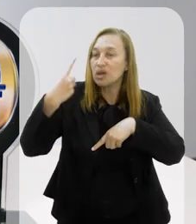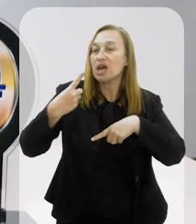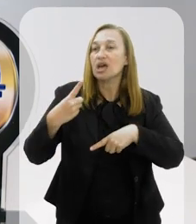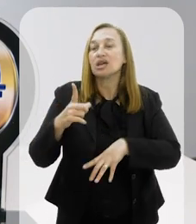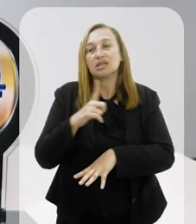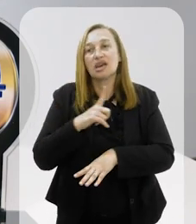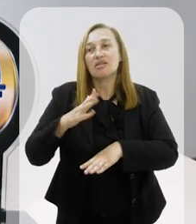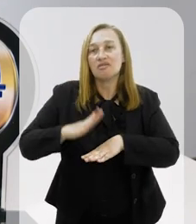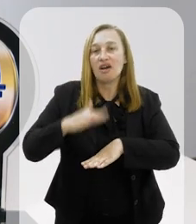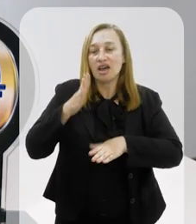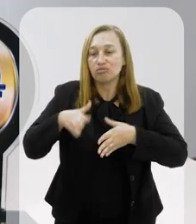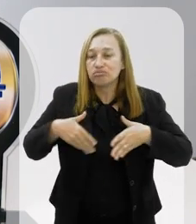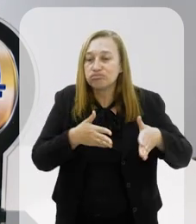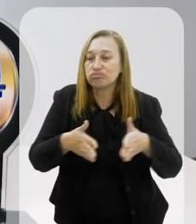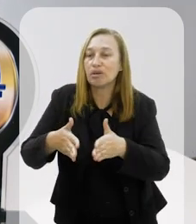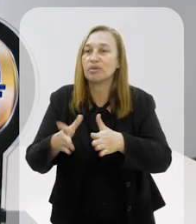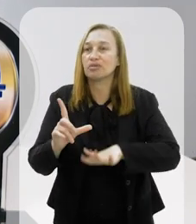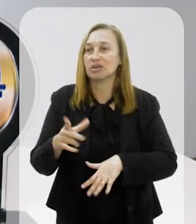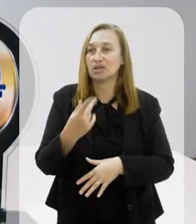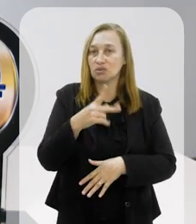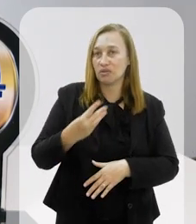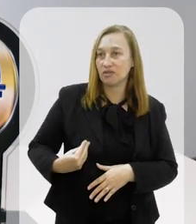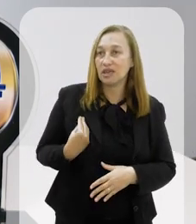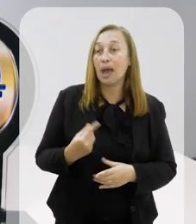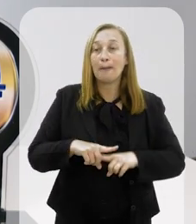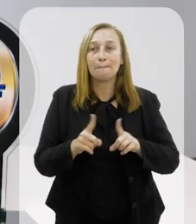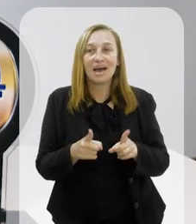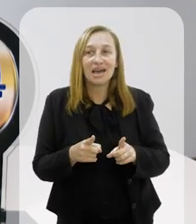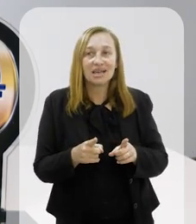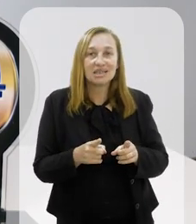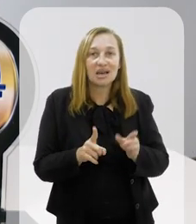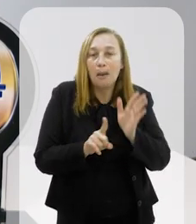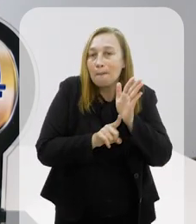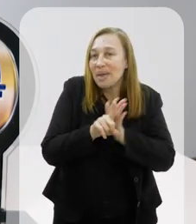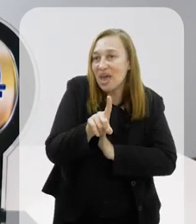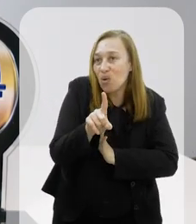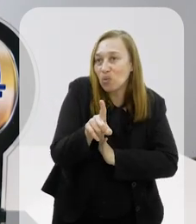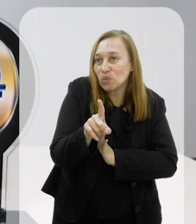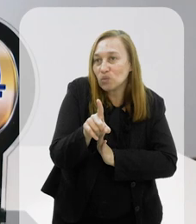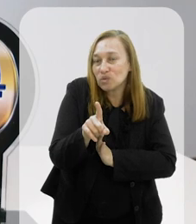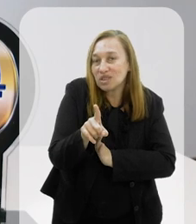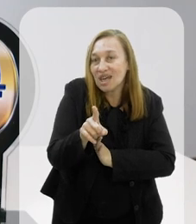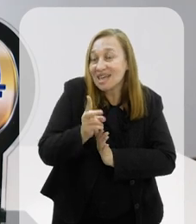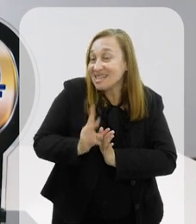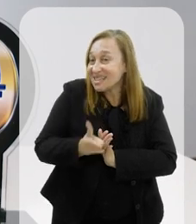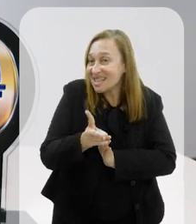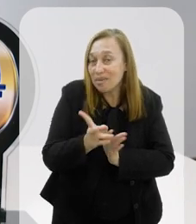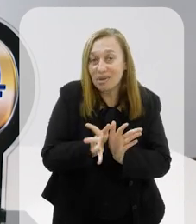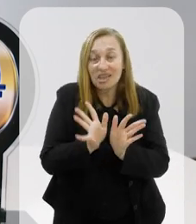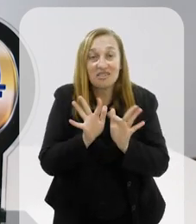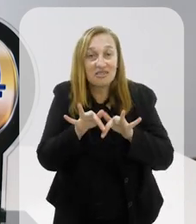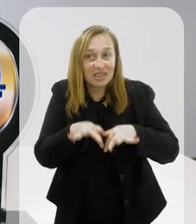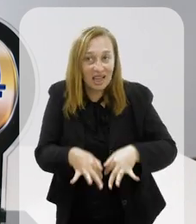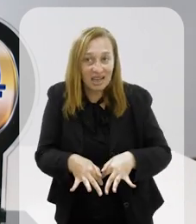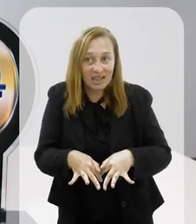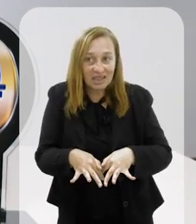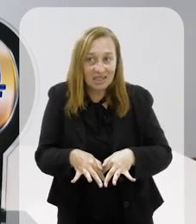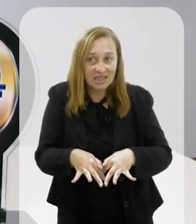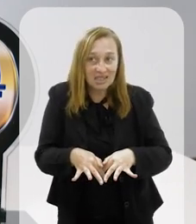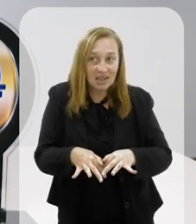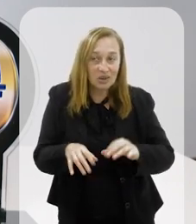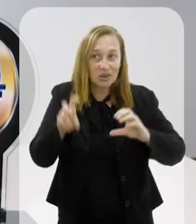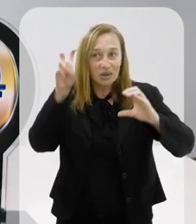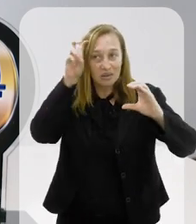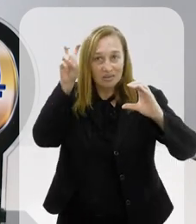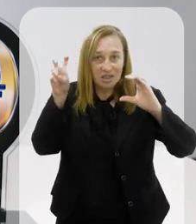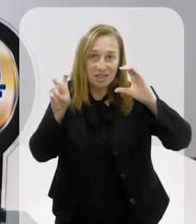mais mais eu acho que tem muito caminho a sua frente ainda mas aquela Nossa velha máxima que é a pergunta que fecha sempre o que Quintas